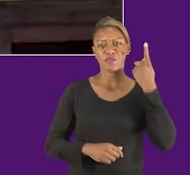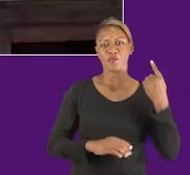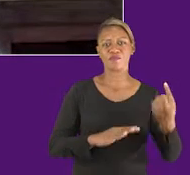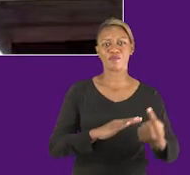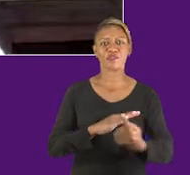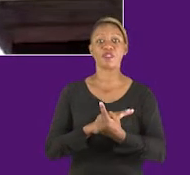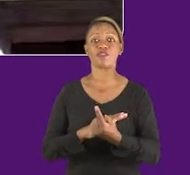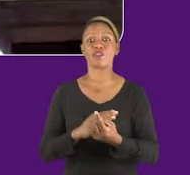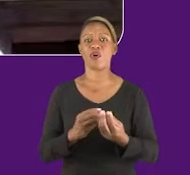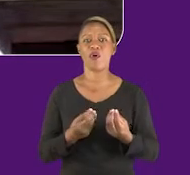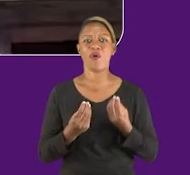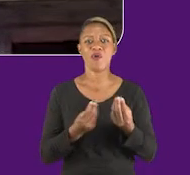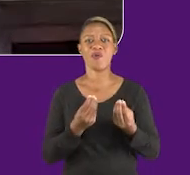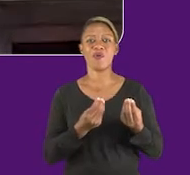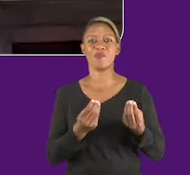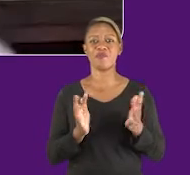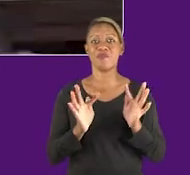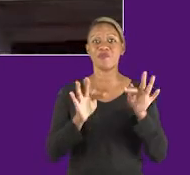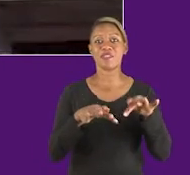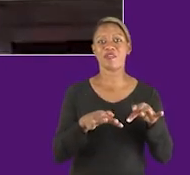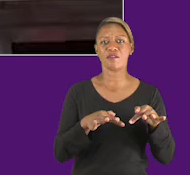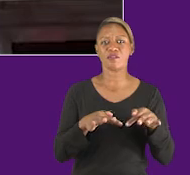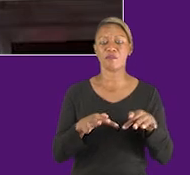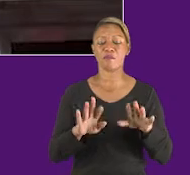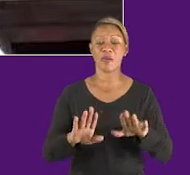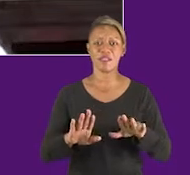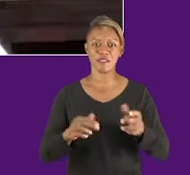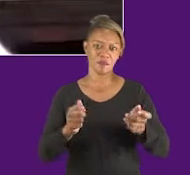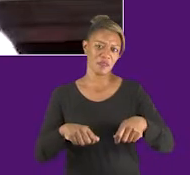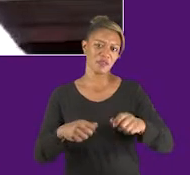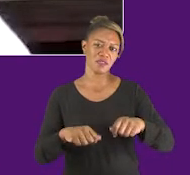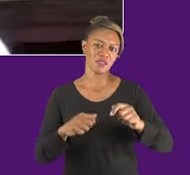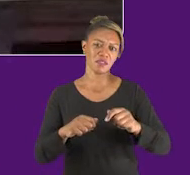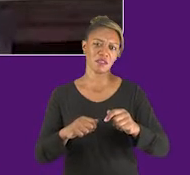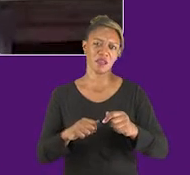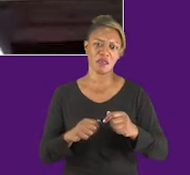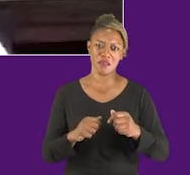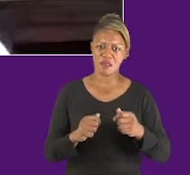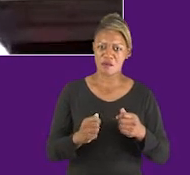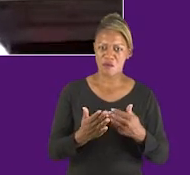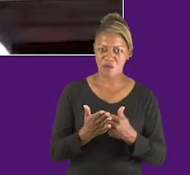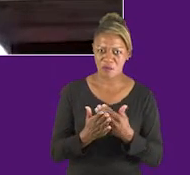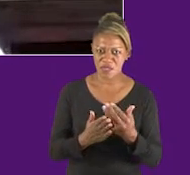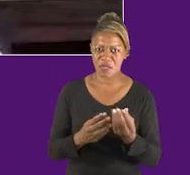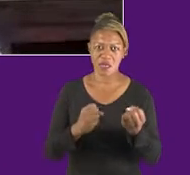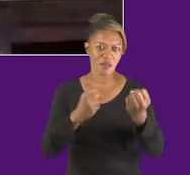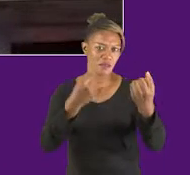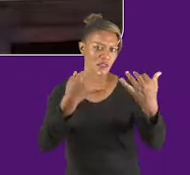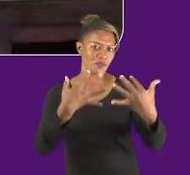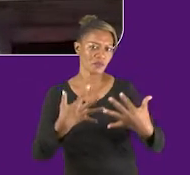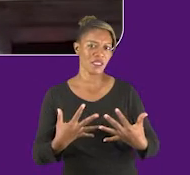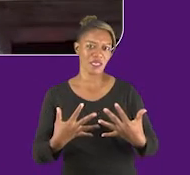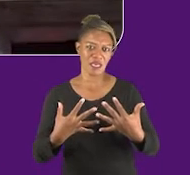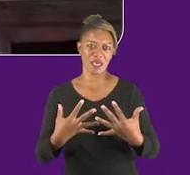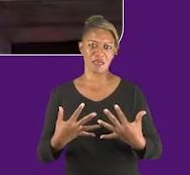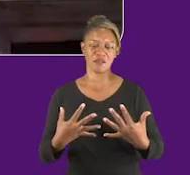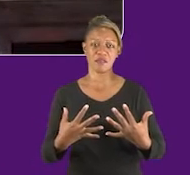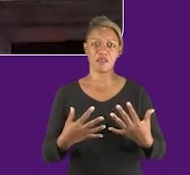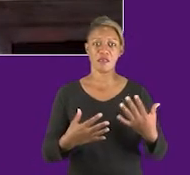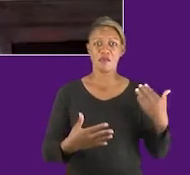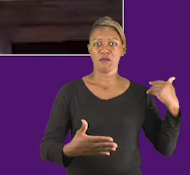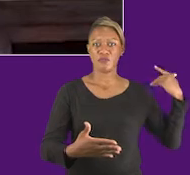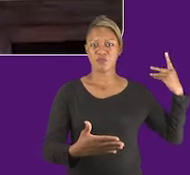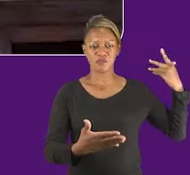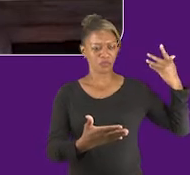como a gente chegou nisso aí eu gostaria de voltar um pouquinho no tempo na linha de tempo da própria totus né aí de como a gente habilitou